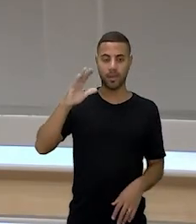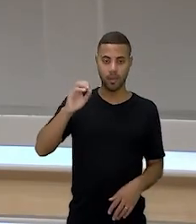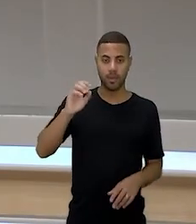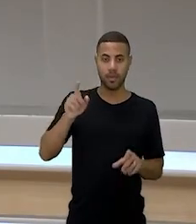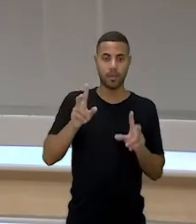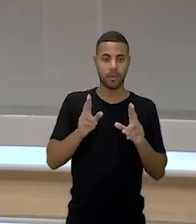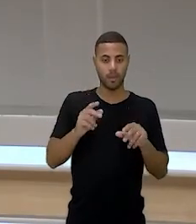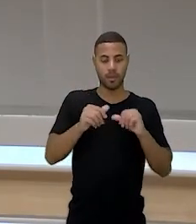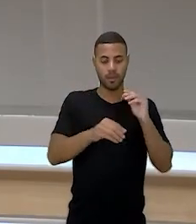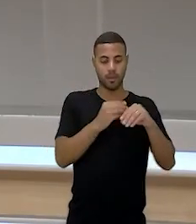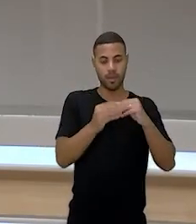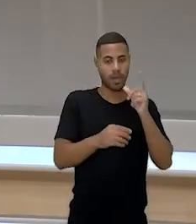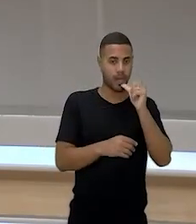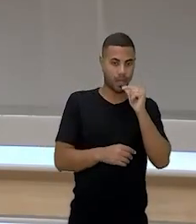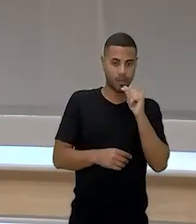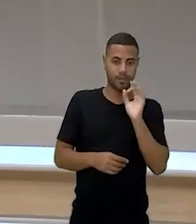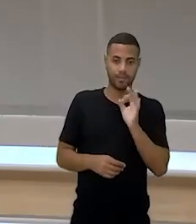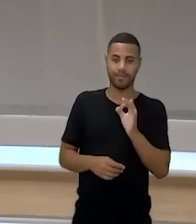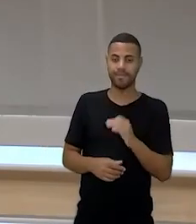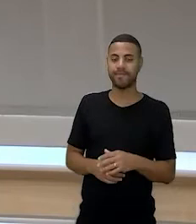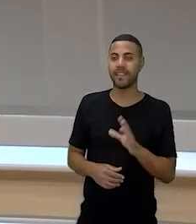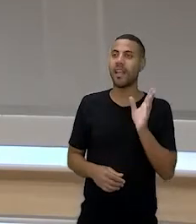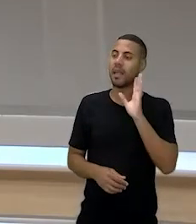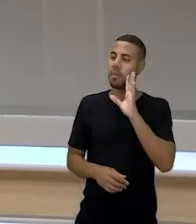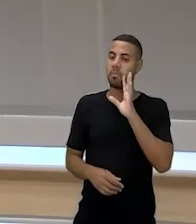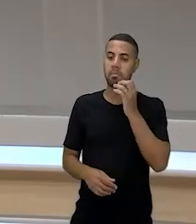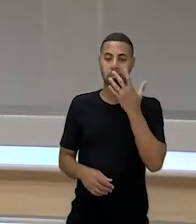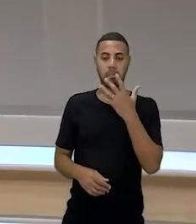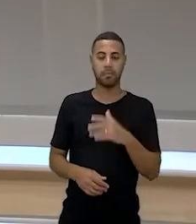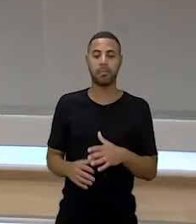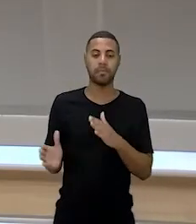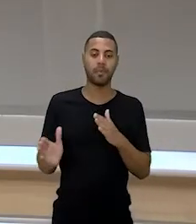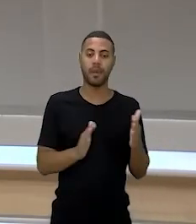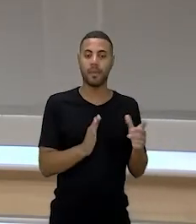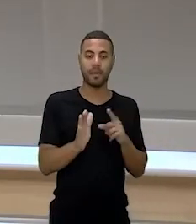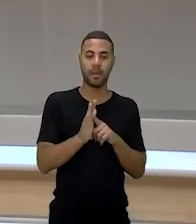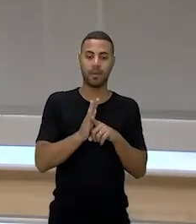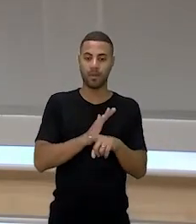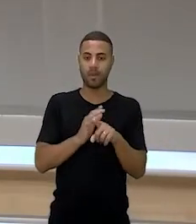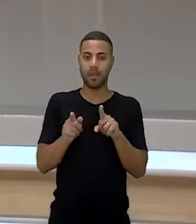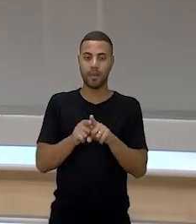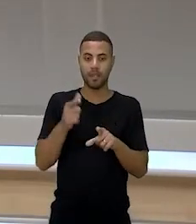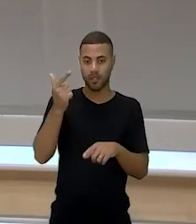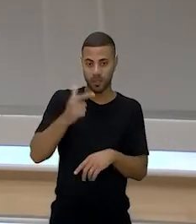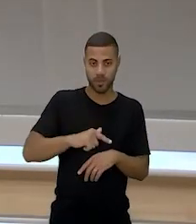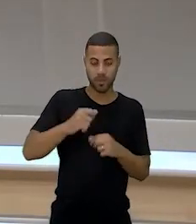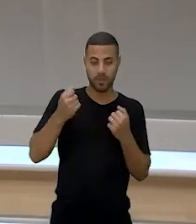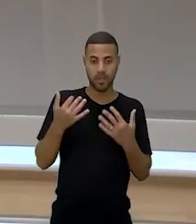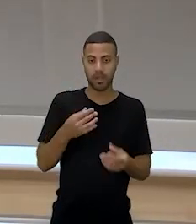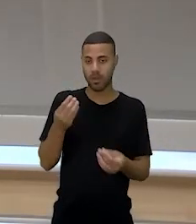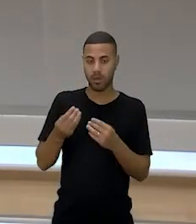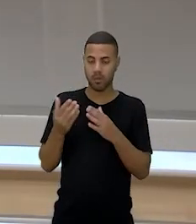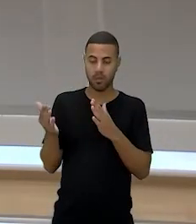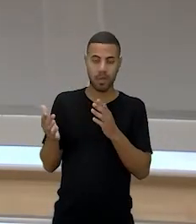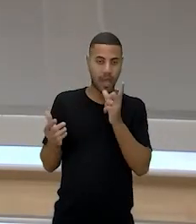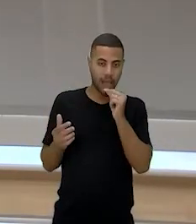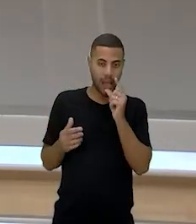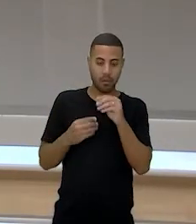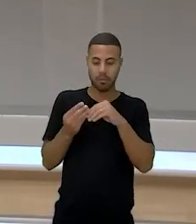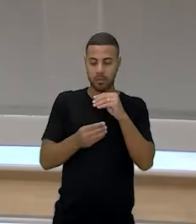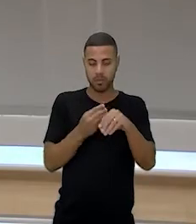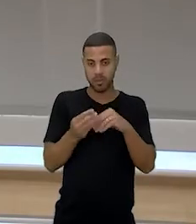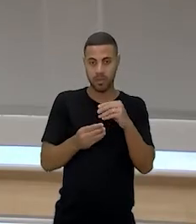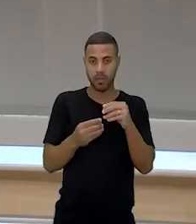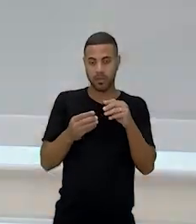cal. Legal. E aí, aquela perguntinha que a gente fez lá, agora a gente retoma. Nesse processo da hidratação da cal, nós